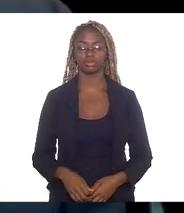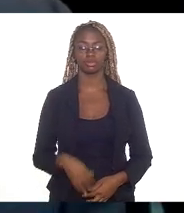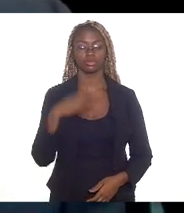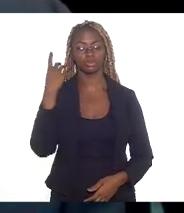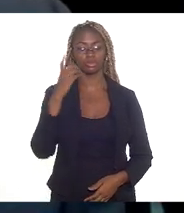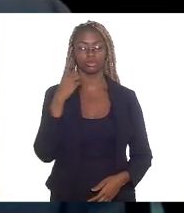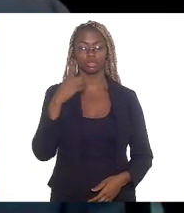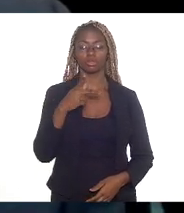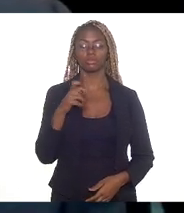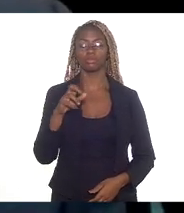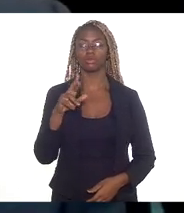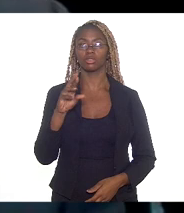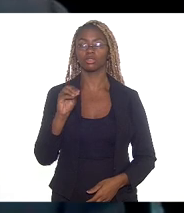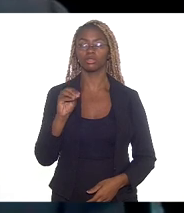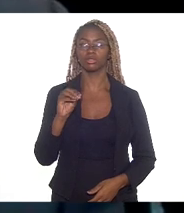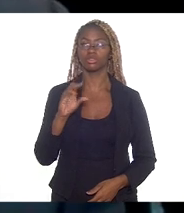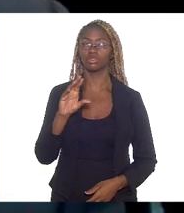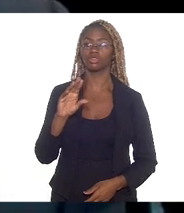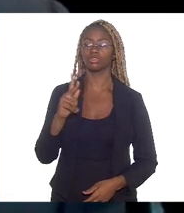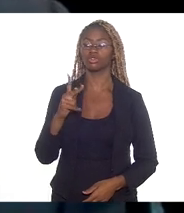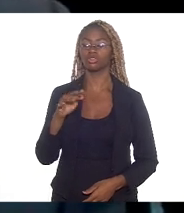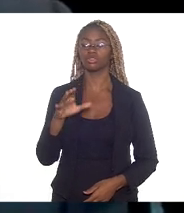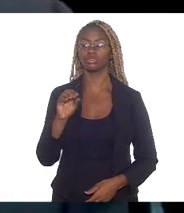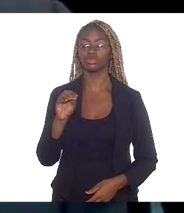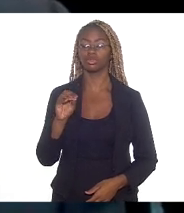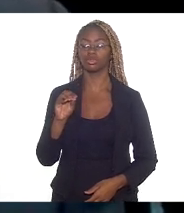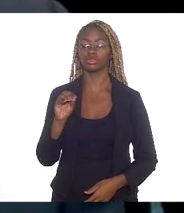Deputado Pedro Ricardo. Deputado Chico Machado.